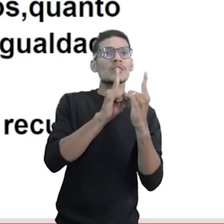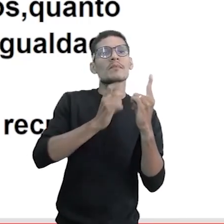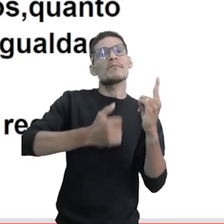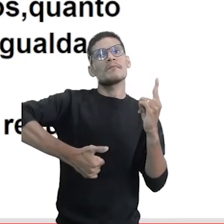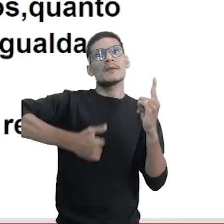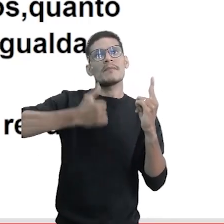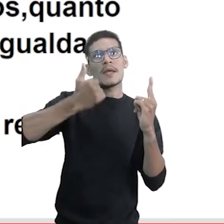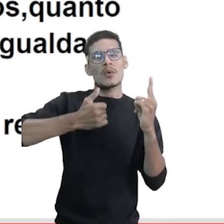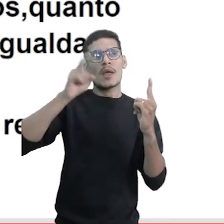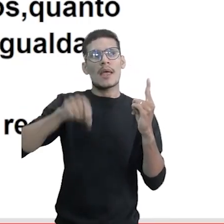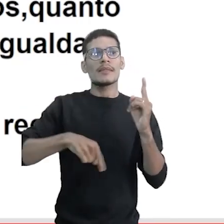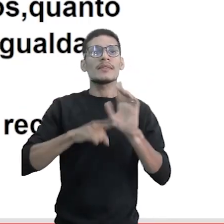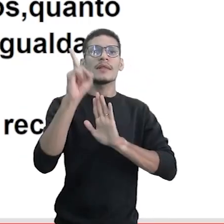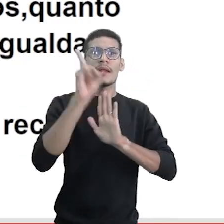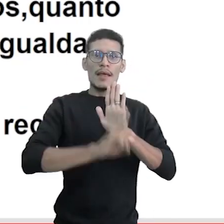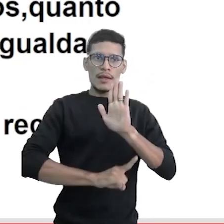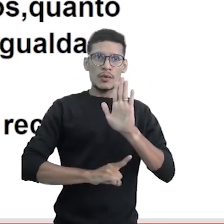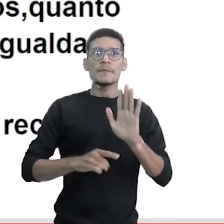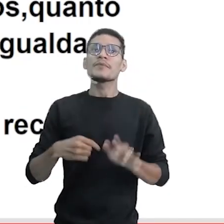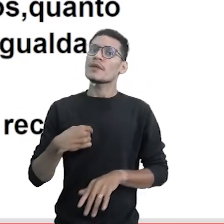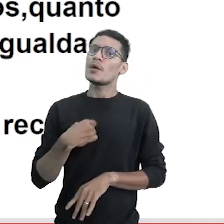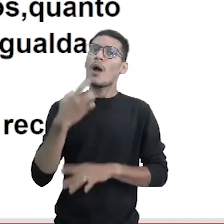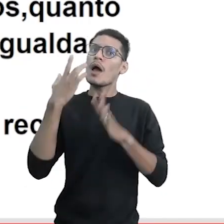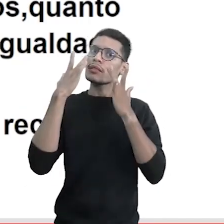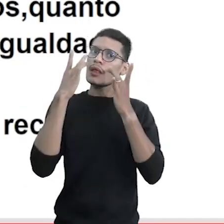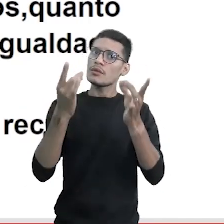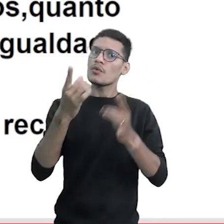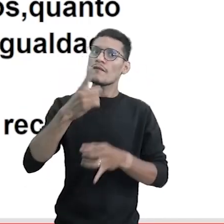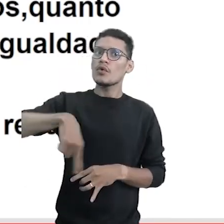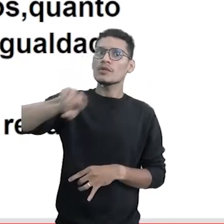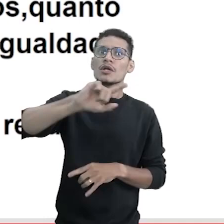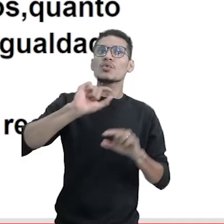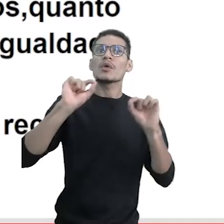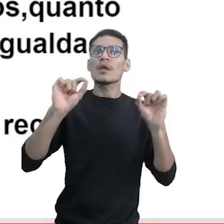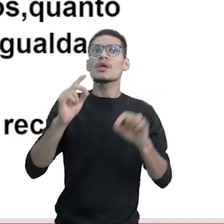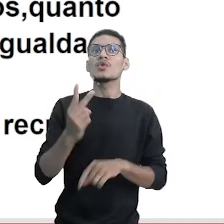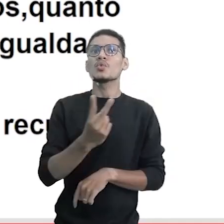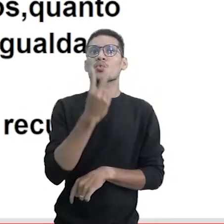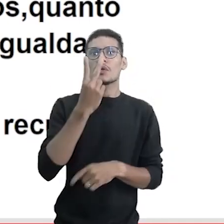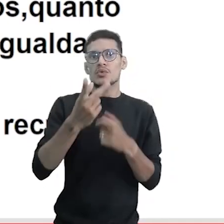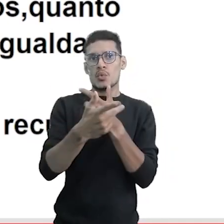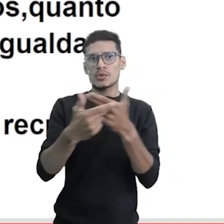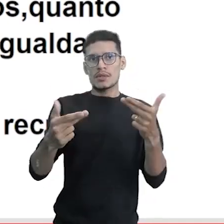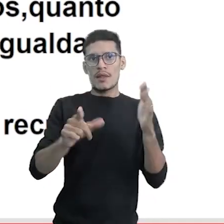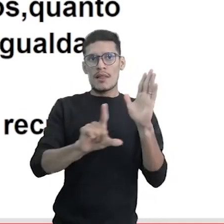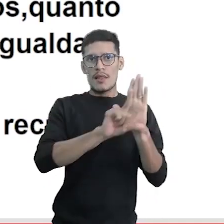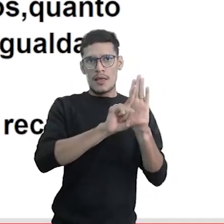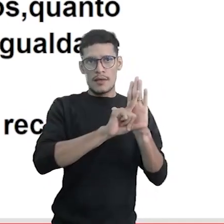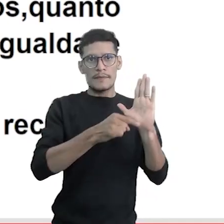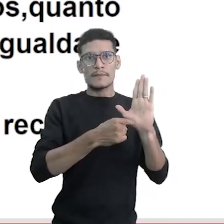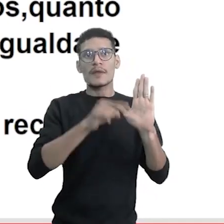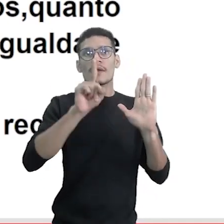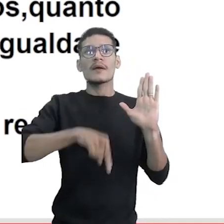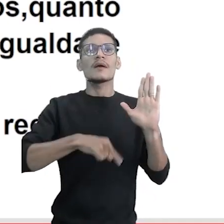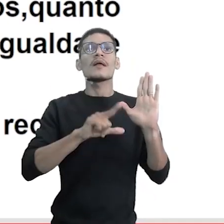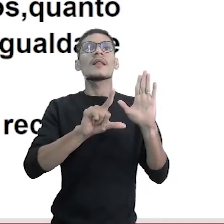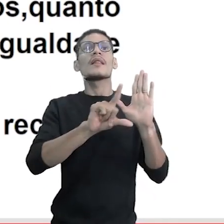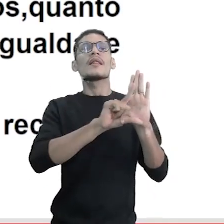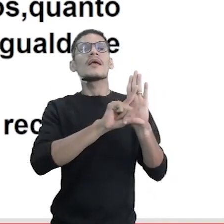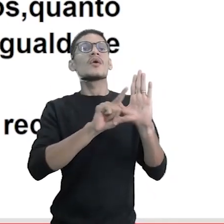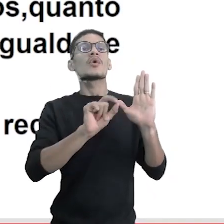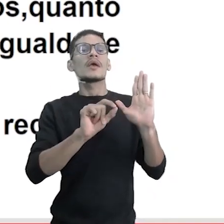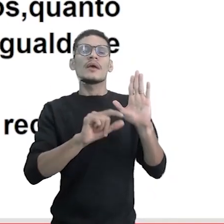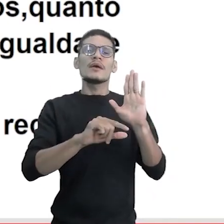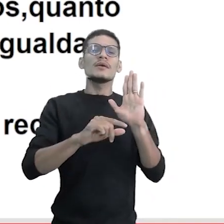direito, tá? E aí eu chamo a atenção de vocês para dois incisos dessa lei, que é o inciso 3º, que trata